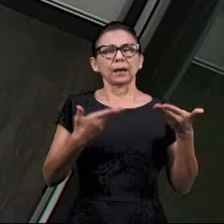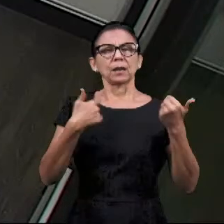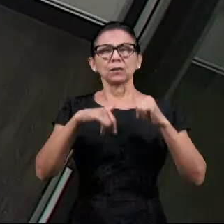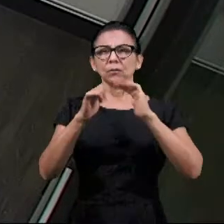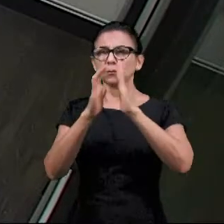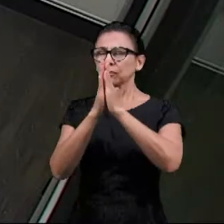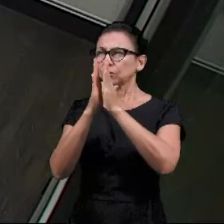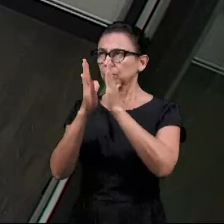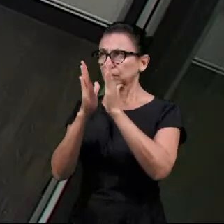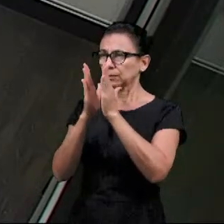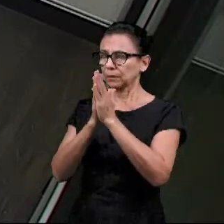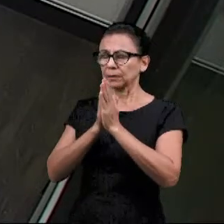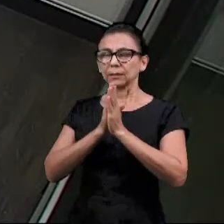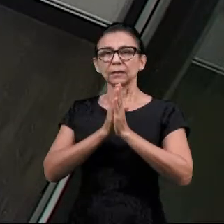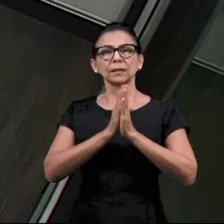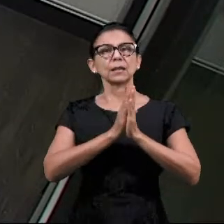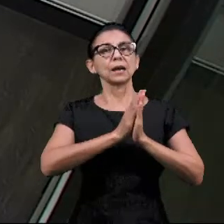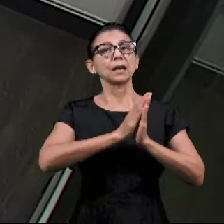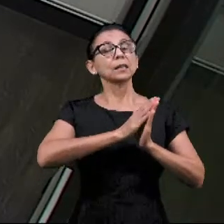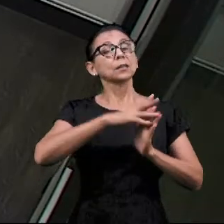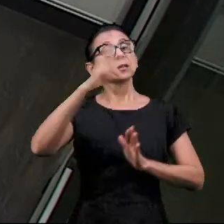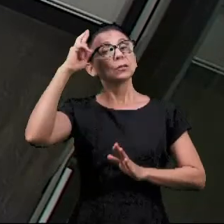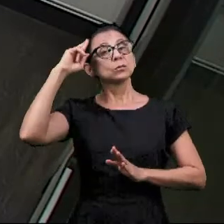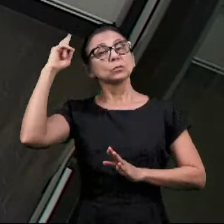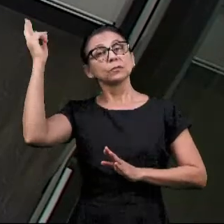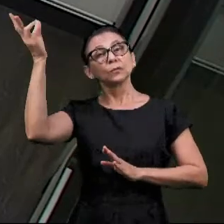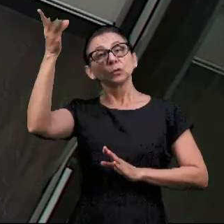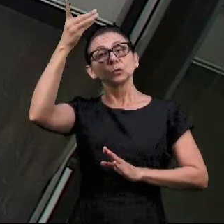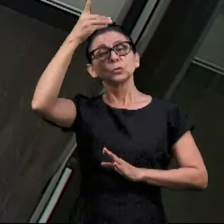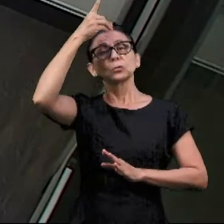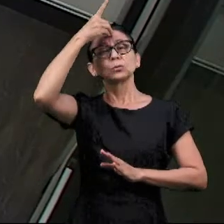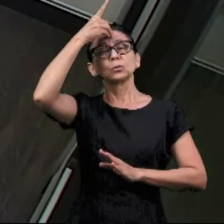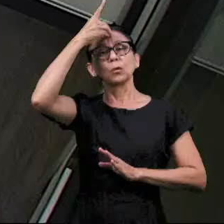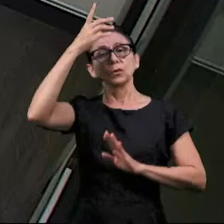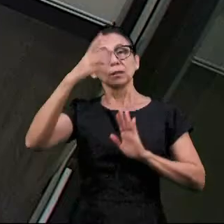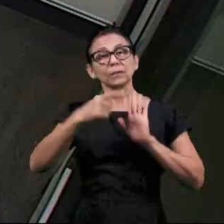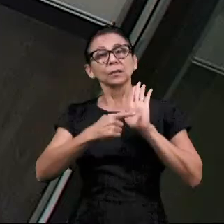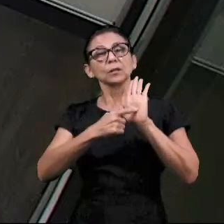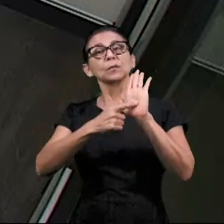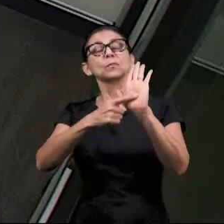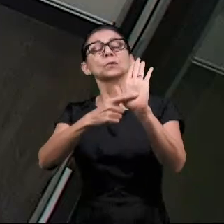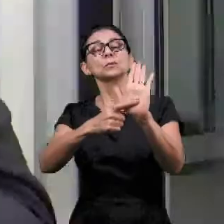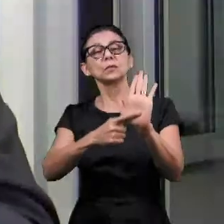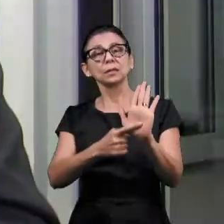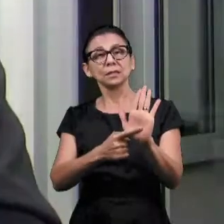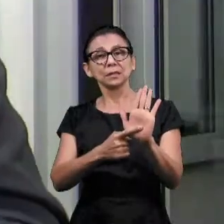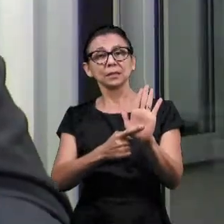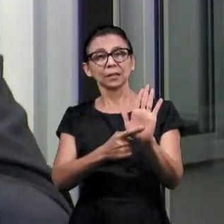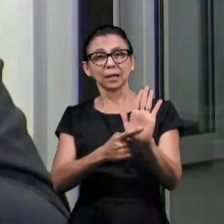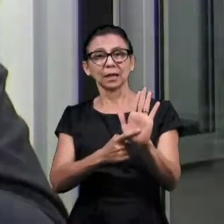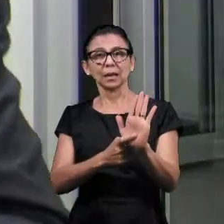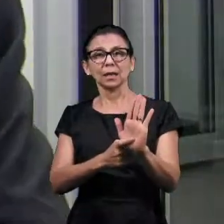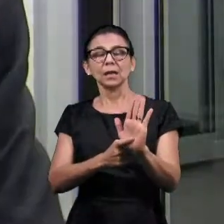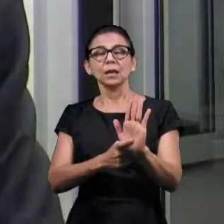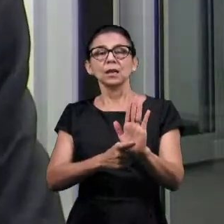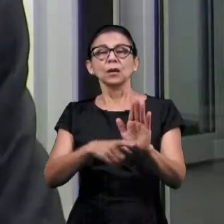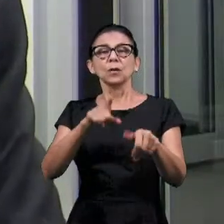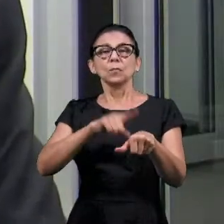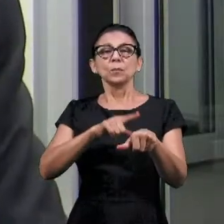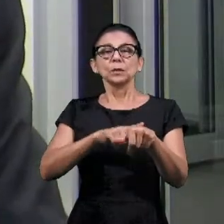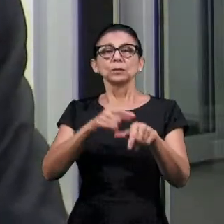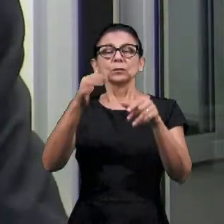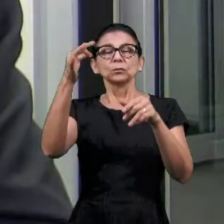vai colocar. Quem vai formar esse servo é o Espírito Santo, na medida em que o servo se